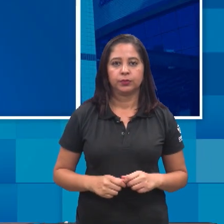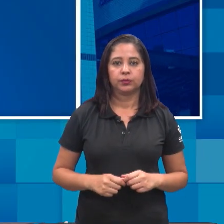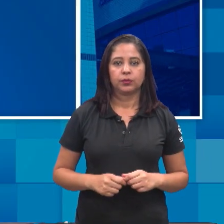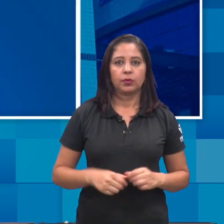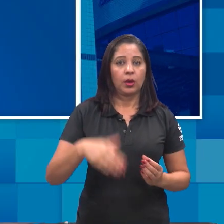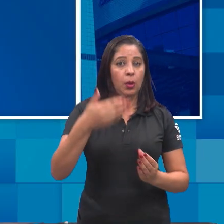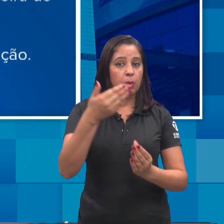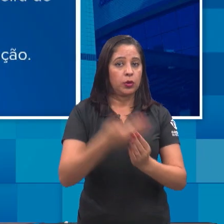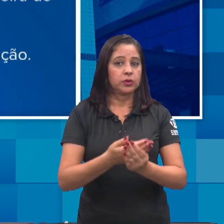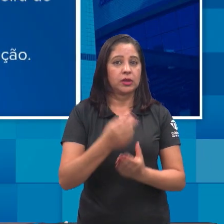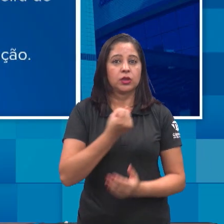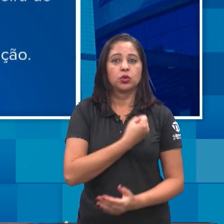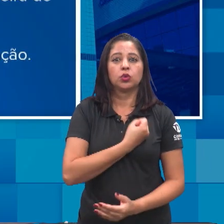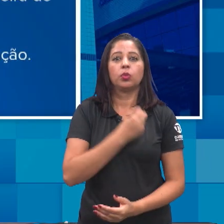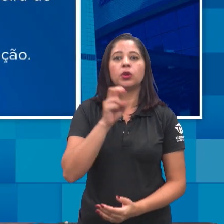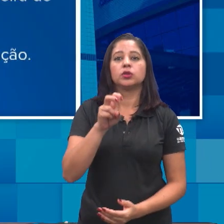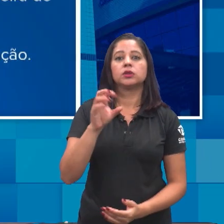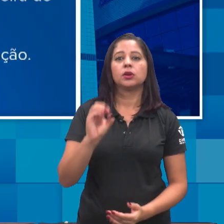número